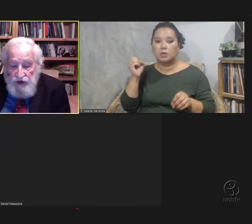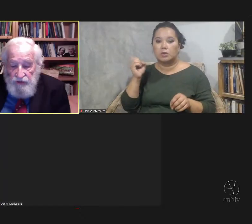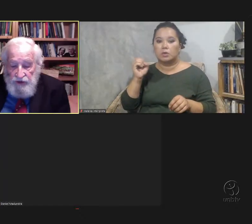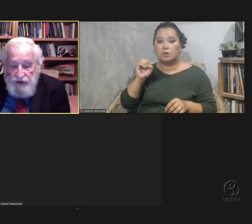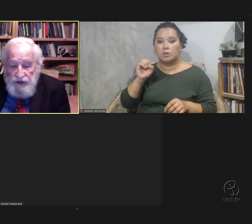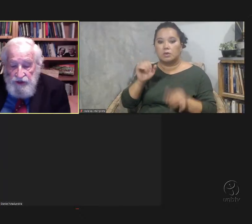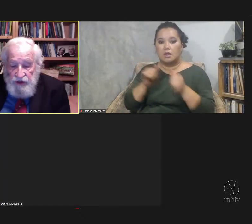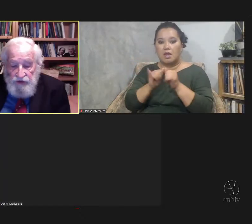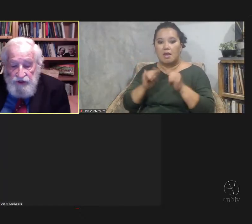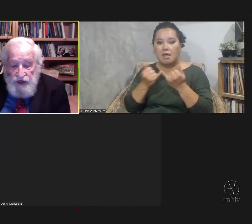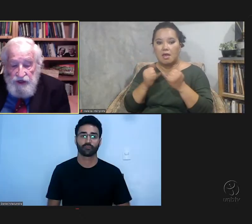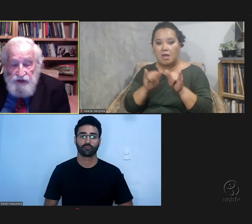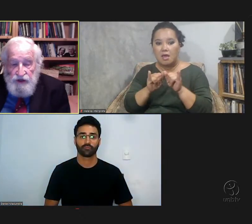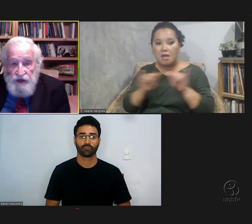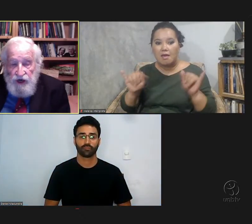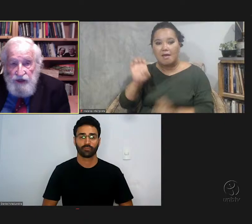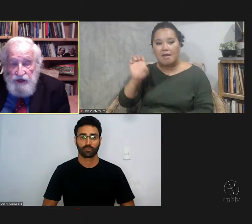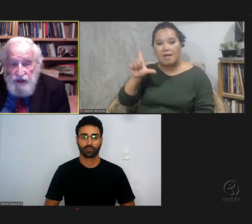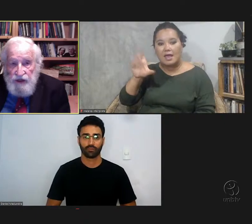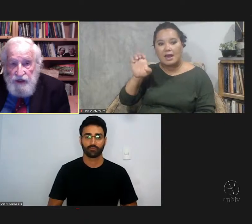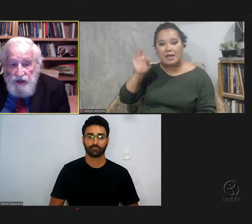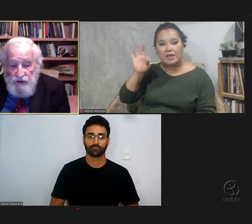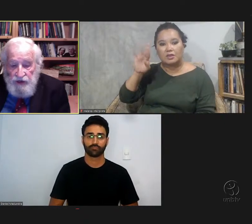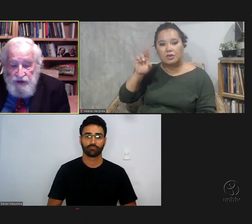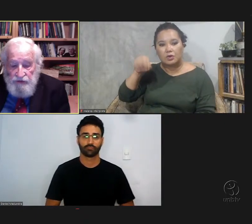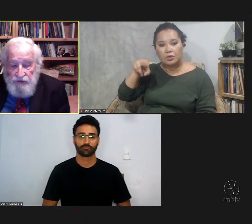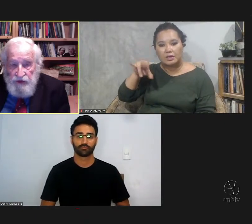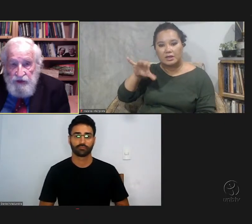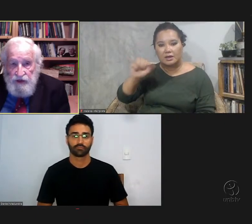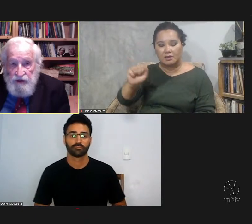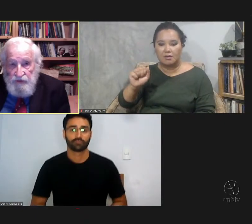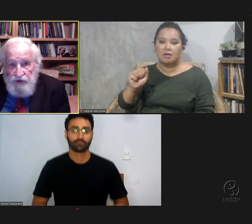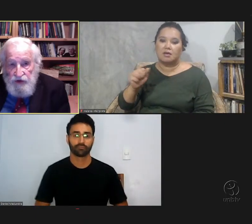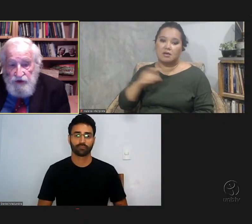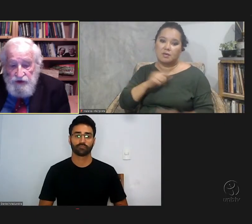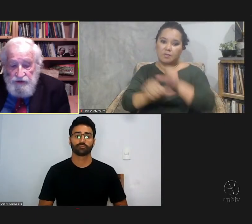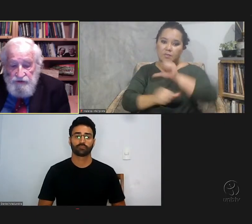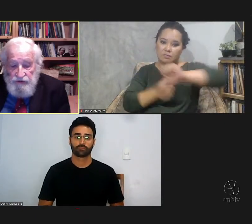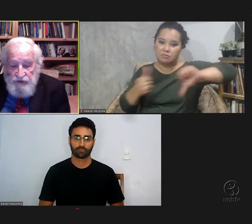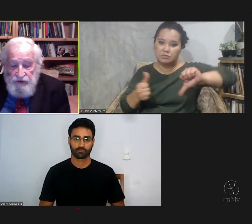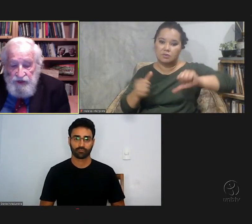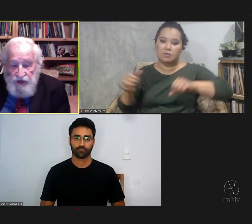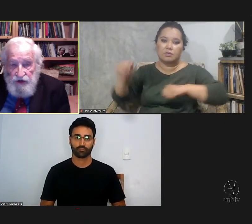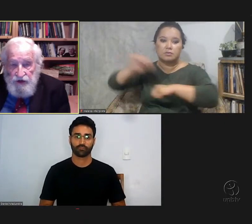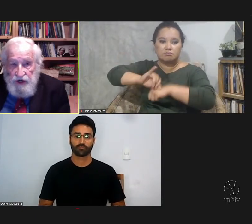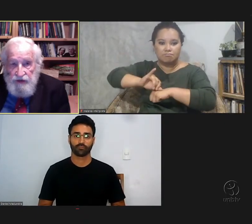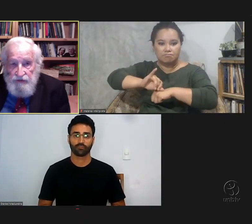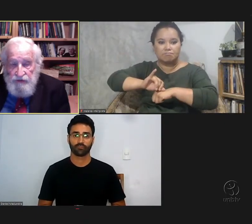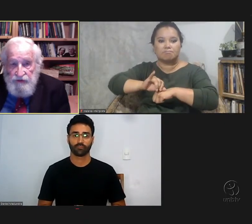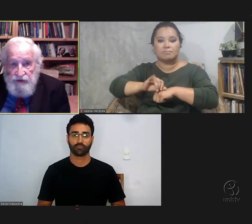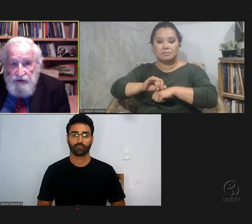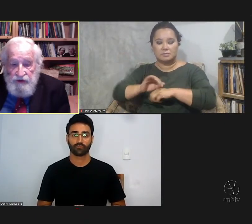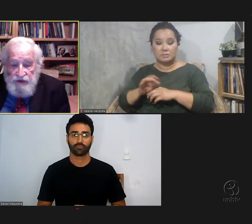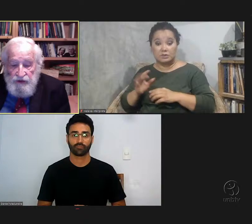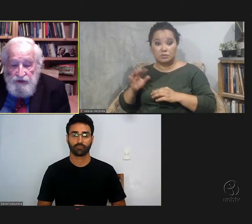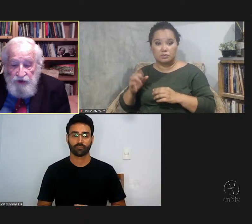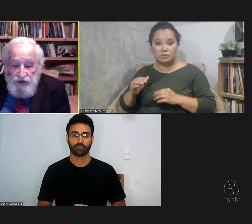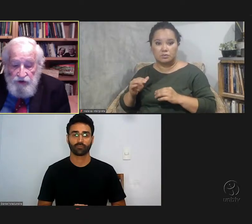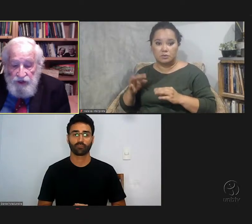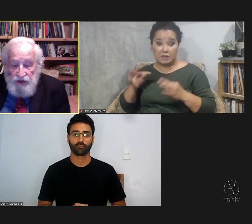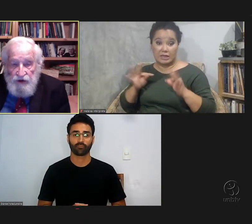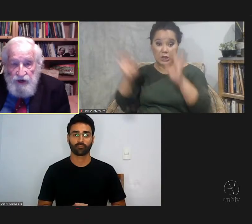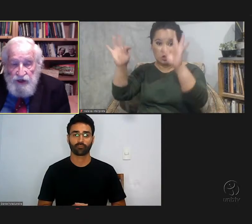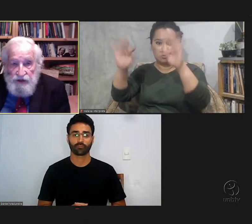grandes centros para o desenvolvimento da atual economia de alta tecnologia.